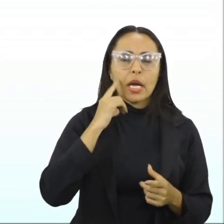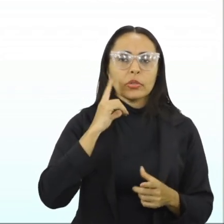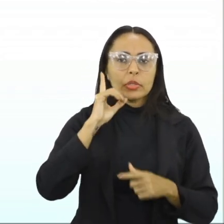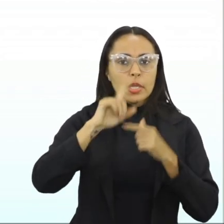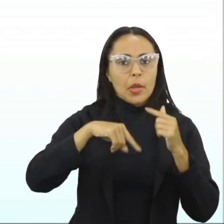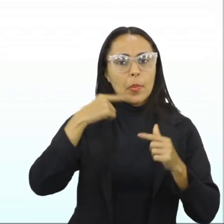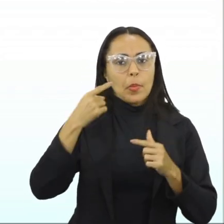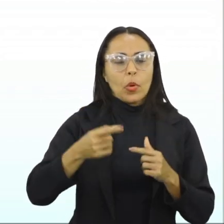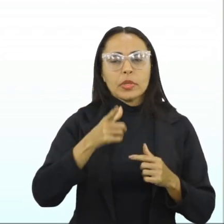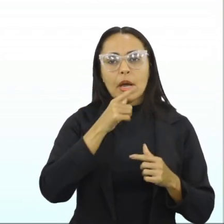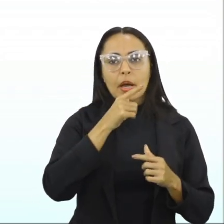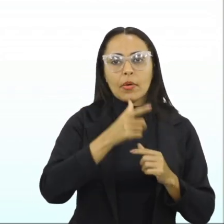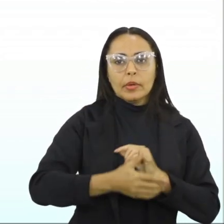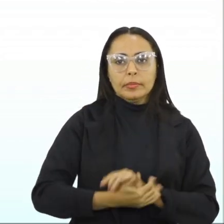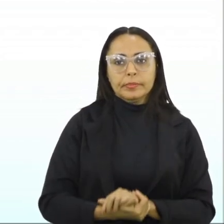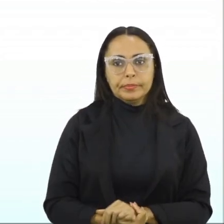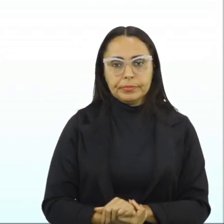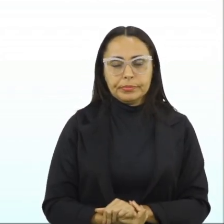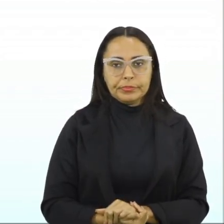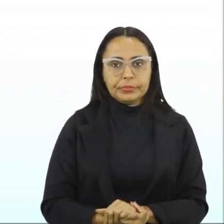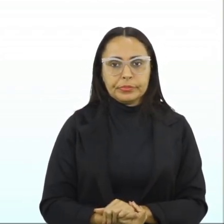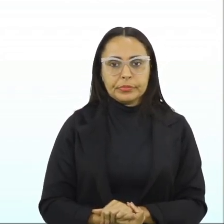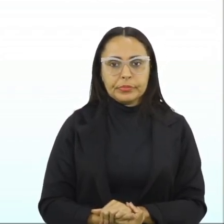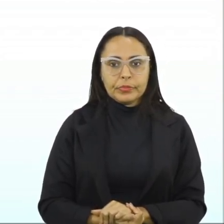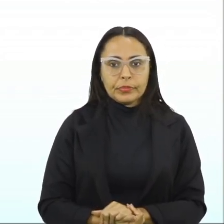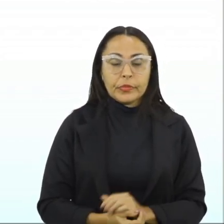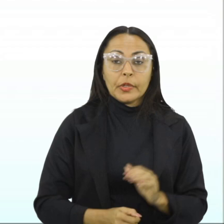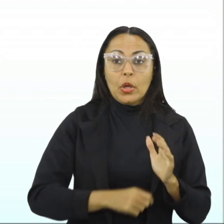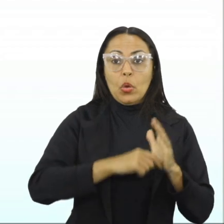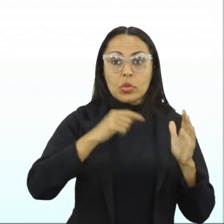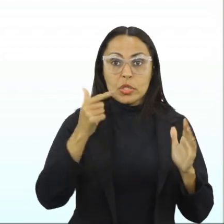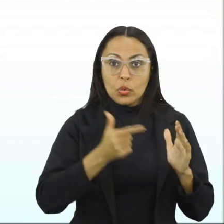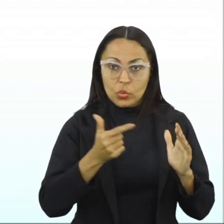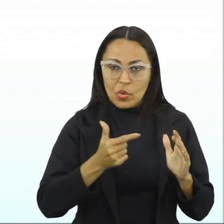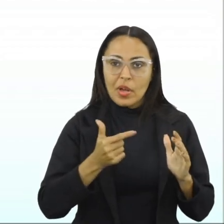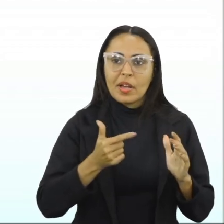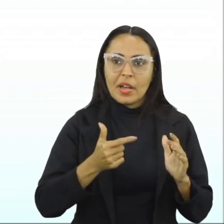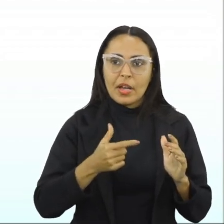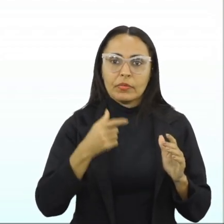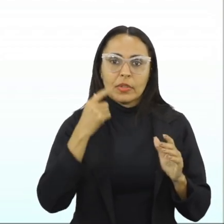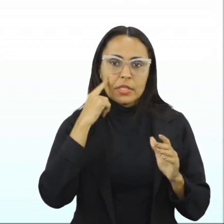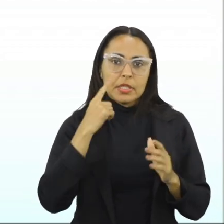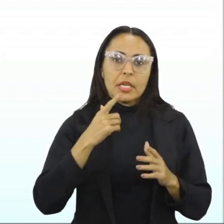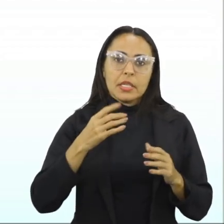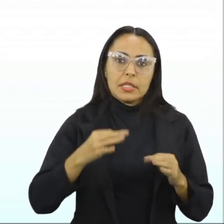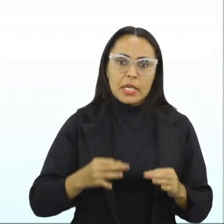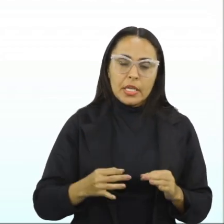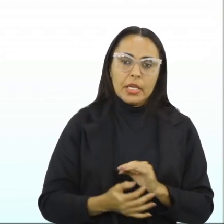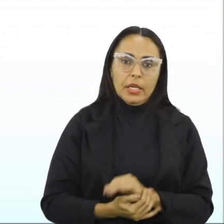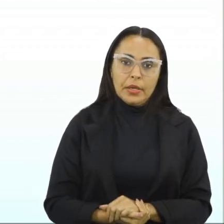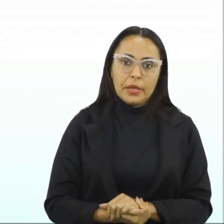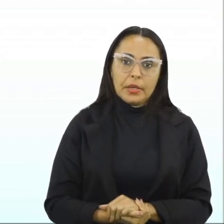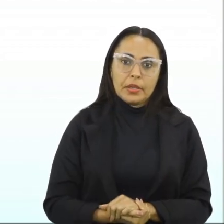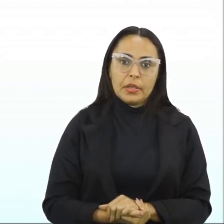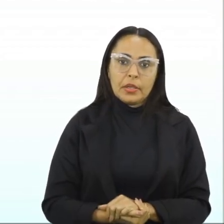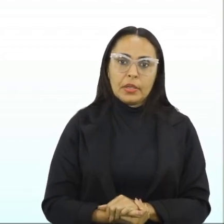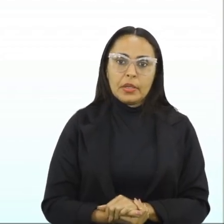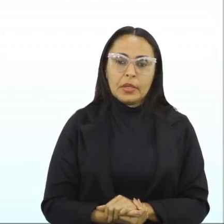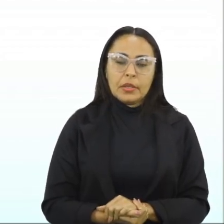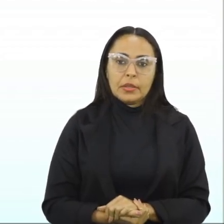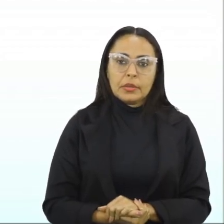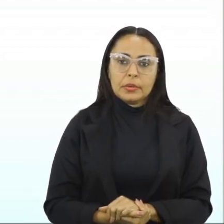planta depois da água? Olhe, o segundo lugar na planta vai ser